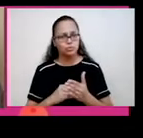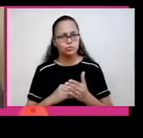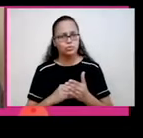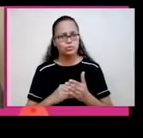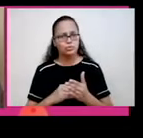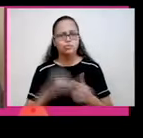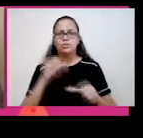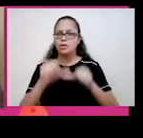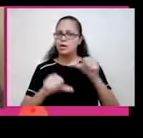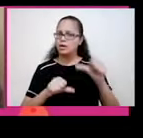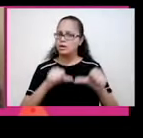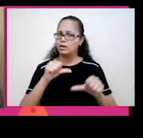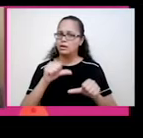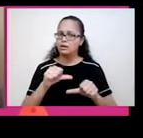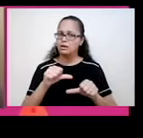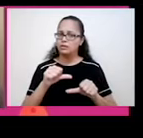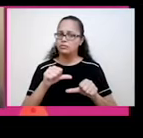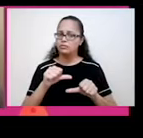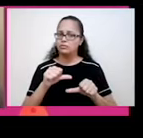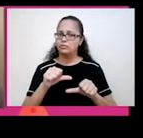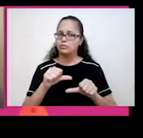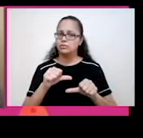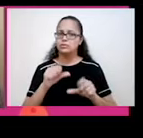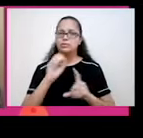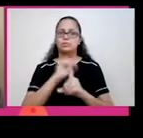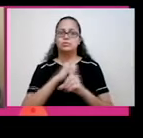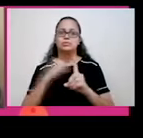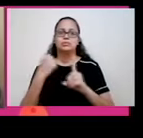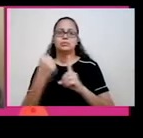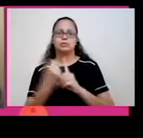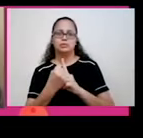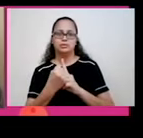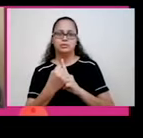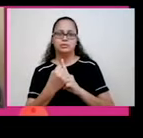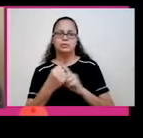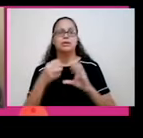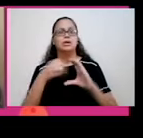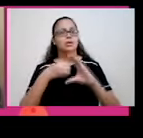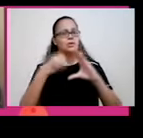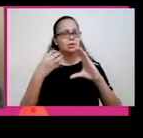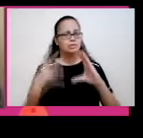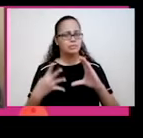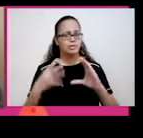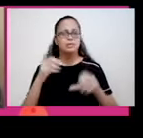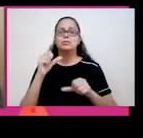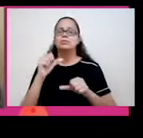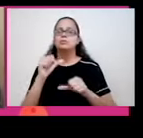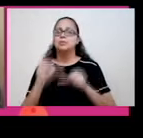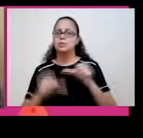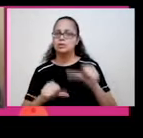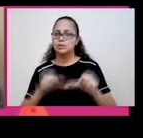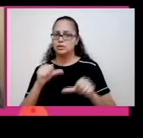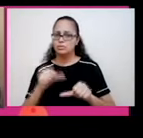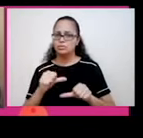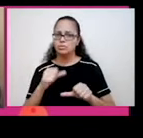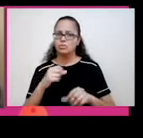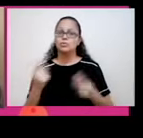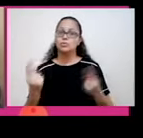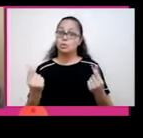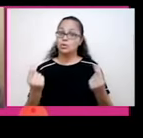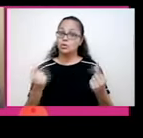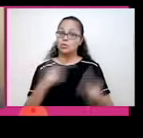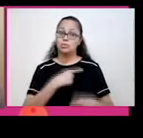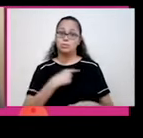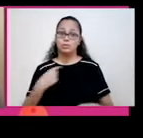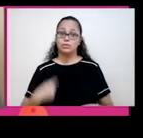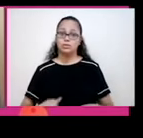aí da Revolução Socialista de 1949. Isso foi um aspecto que mudou aí na economia chinesa. Com o